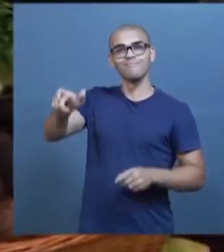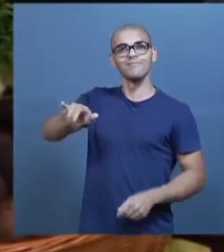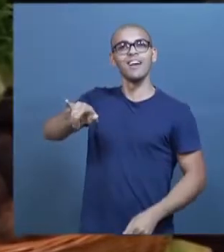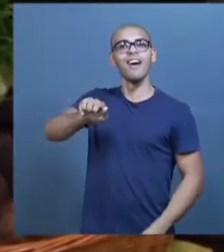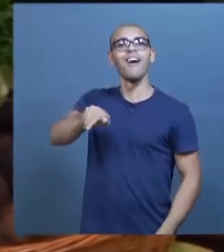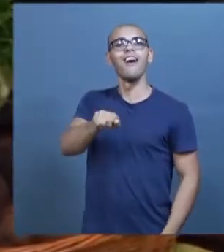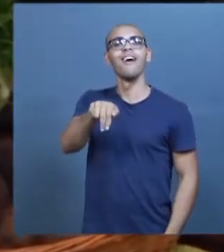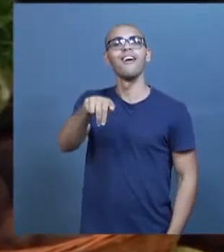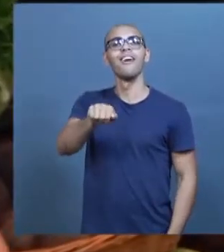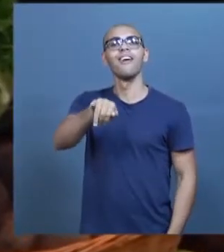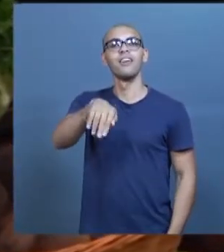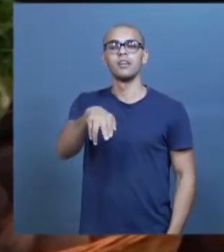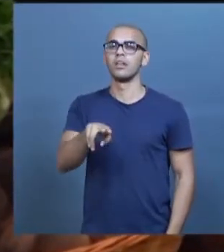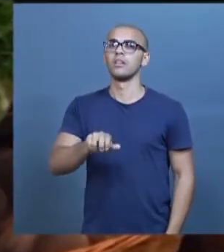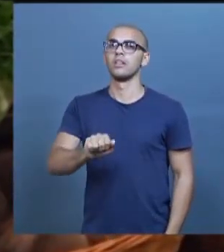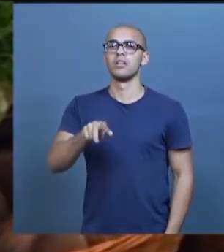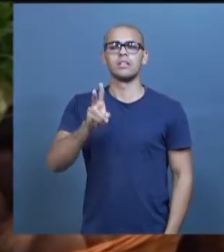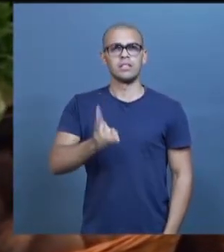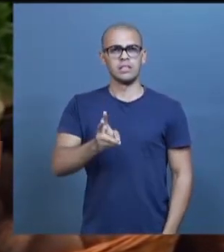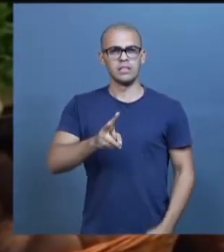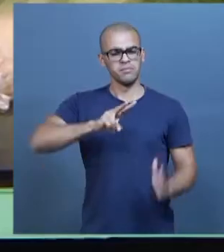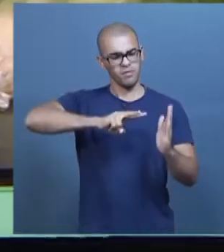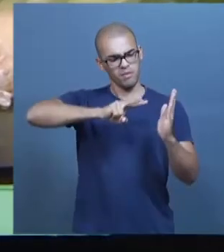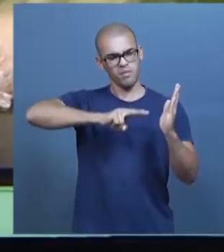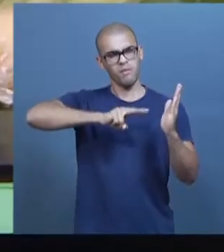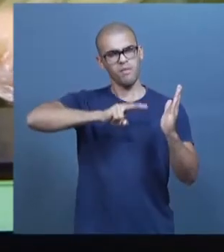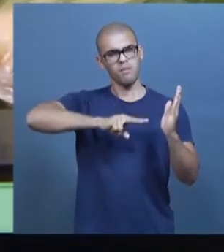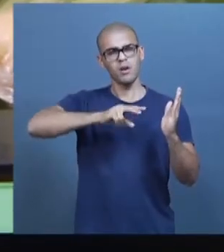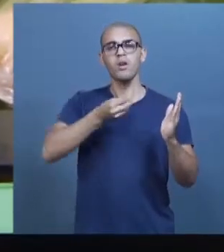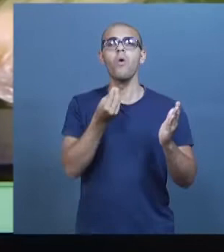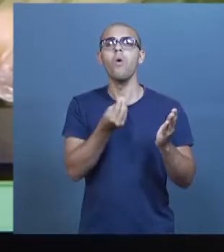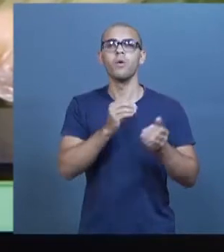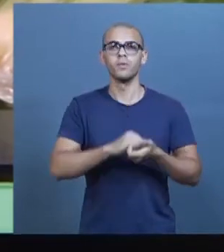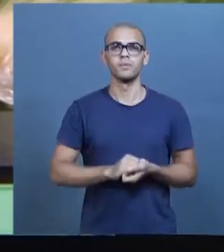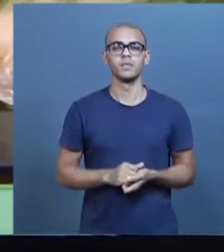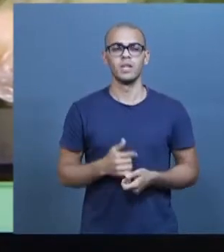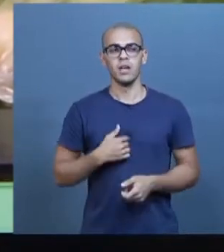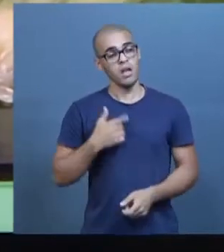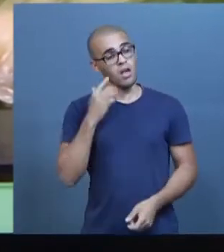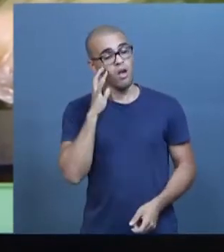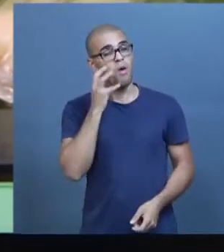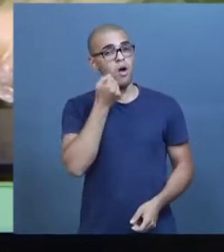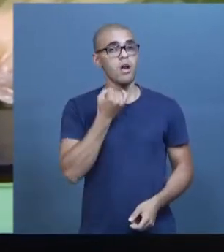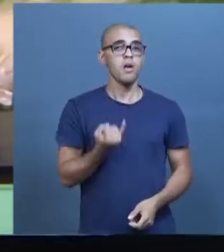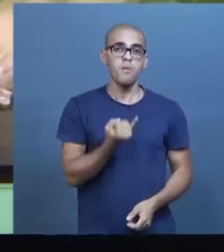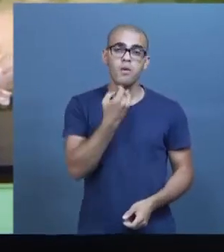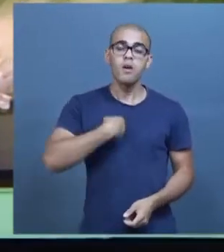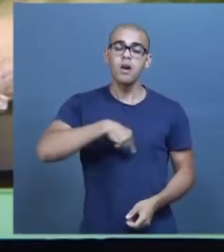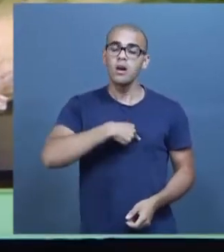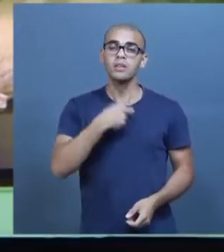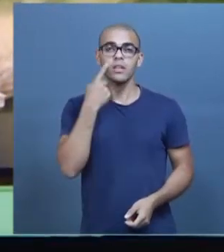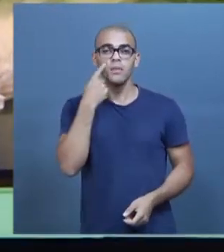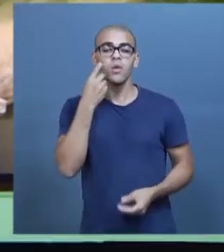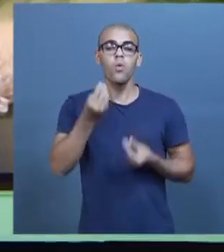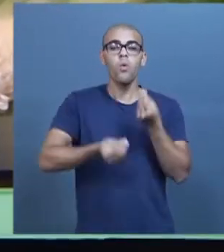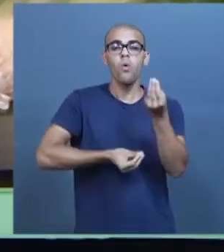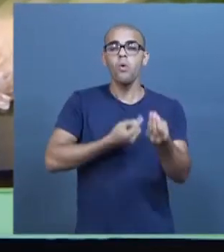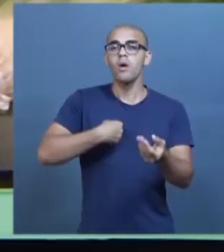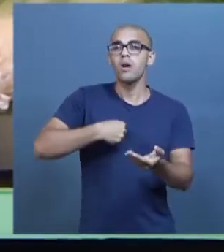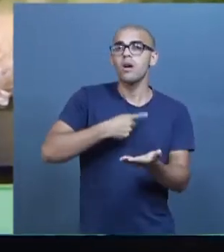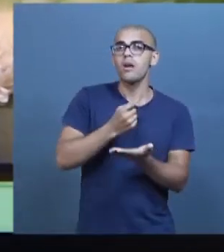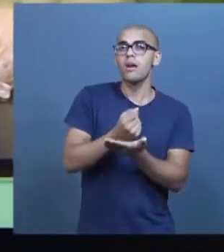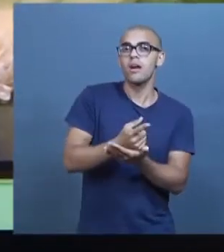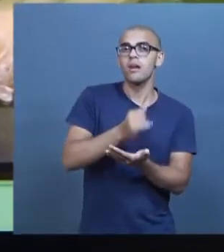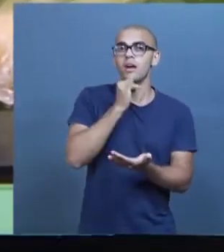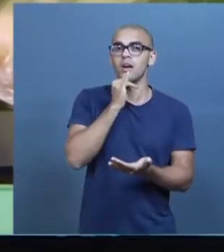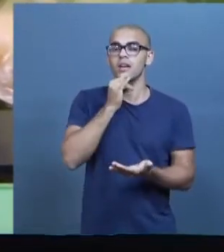está sempre de olho no detalhamento das contas. Eu acho muito importante saber o que a gente paga, né? Tanto em conta